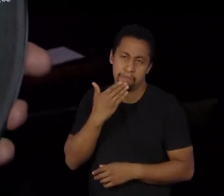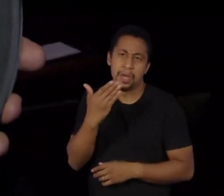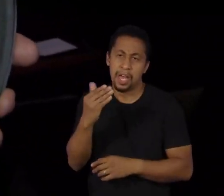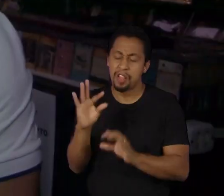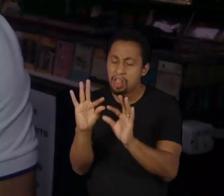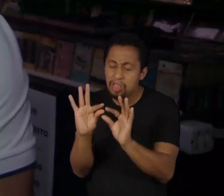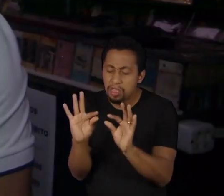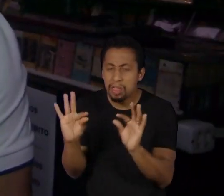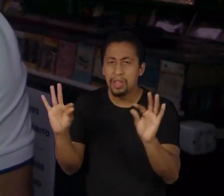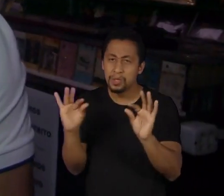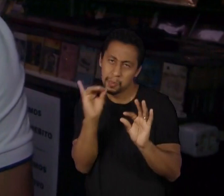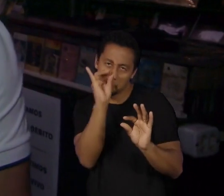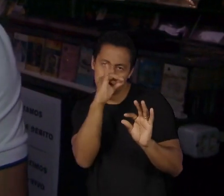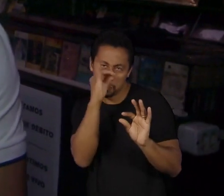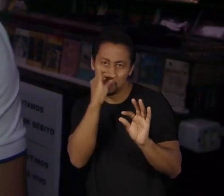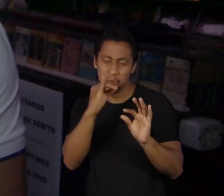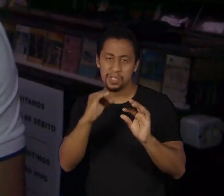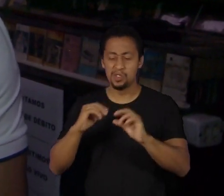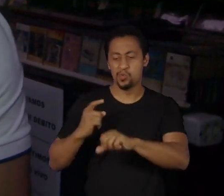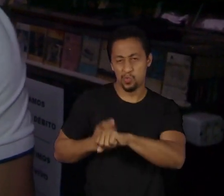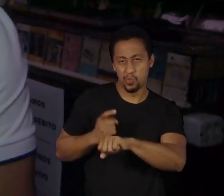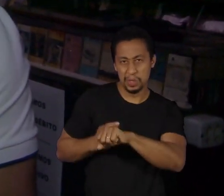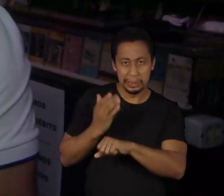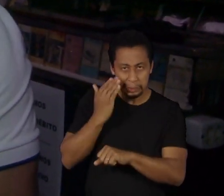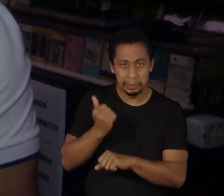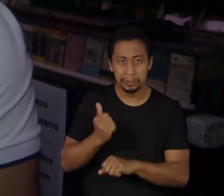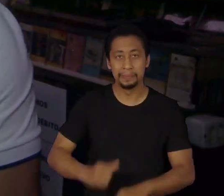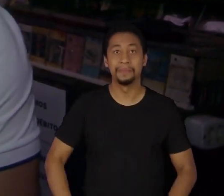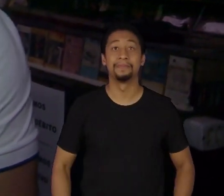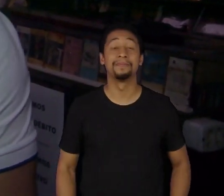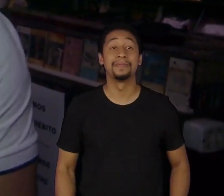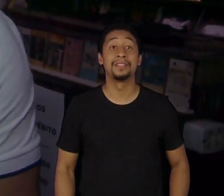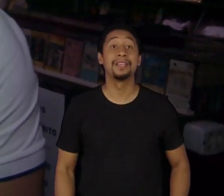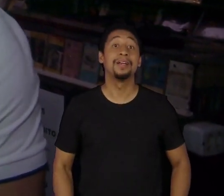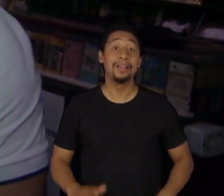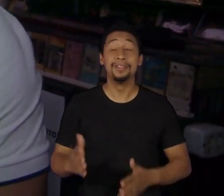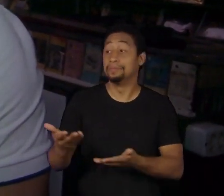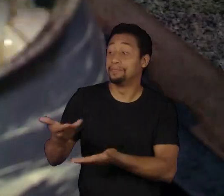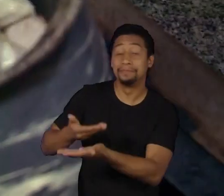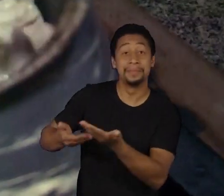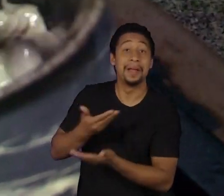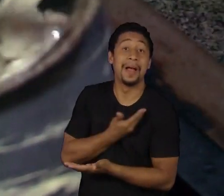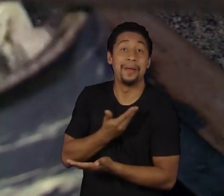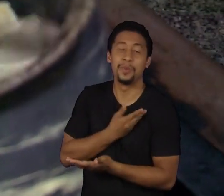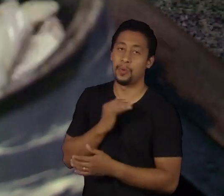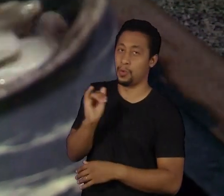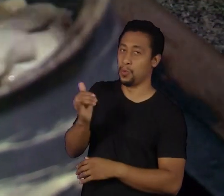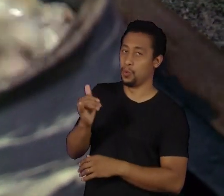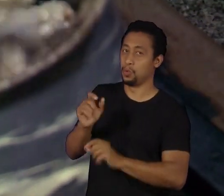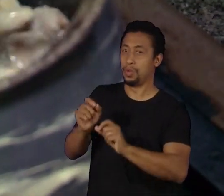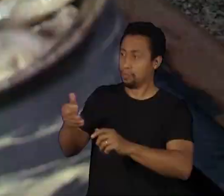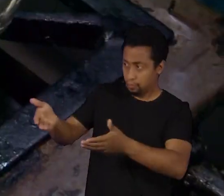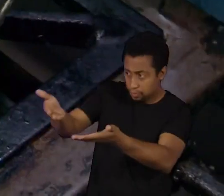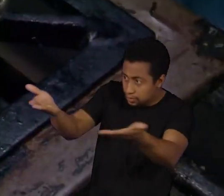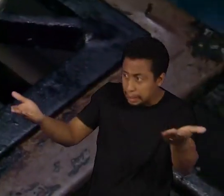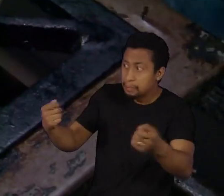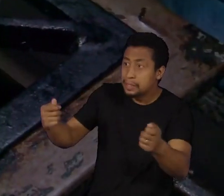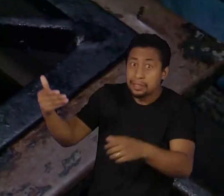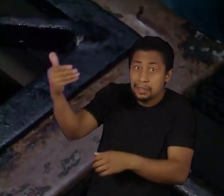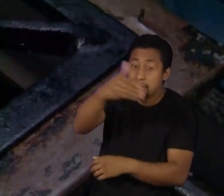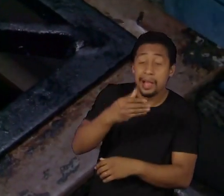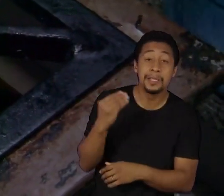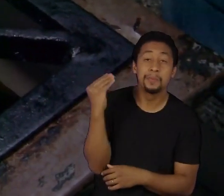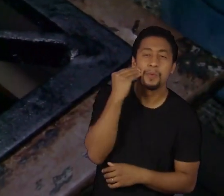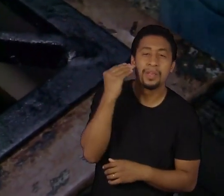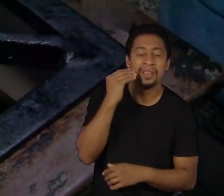prato da casa, né? O carro-chefe. Inclusive, quando eu recomendo para os meus amigos, eu sempre digo para eles, olha, vocês têm que ir para provar a tripinha do Bar do